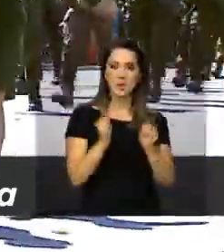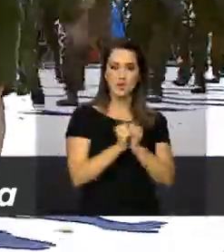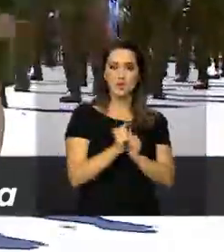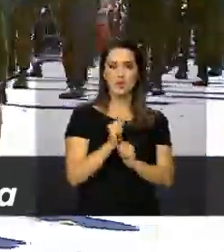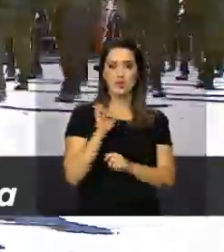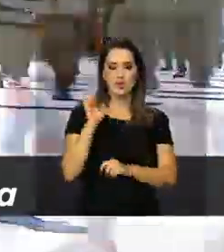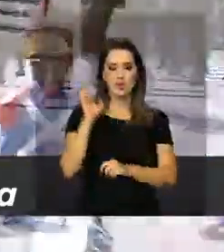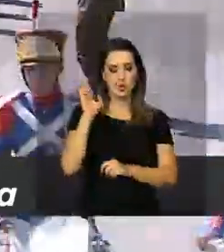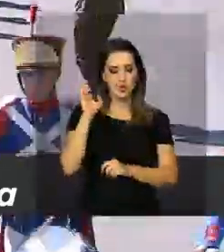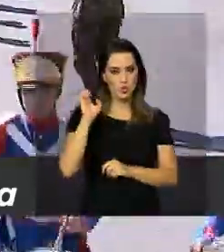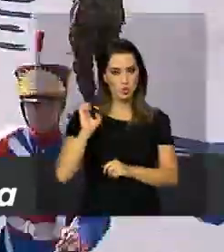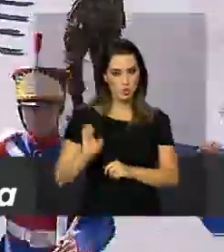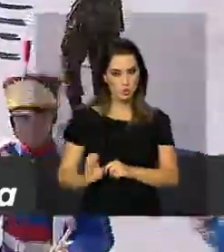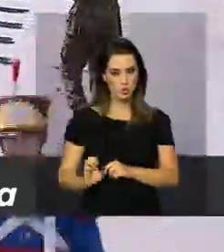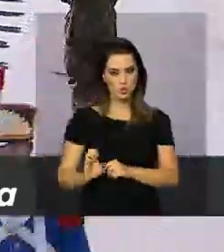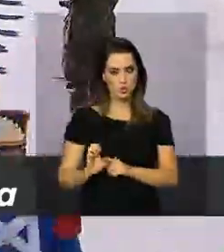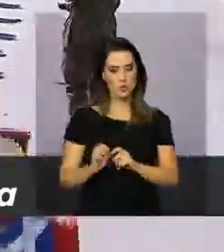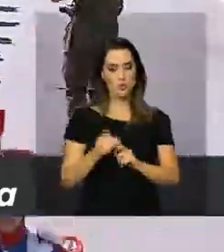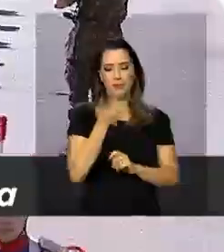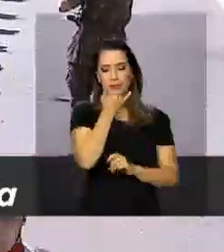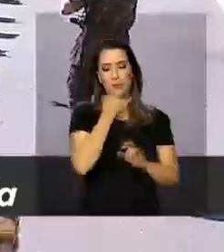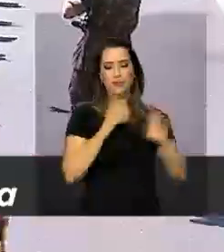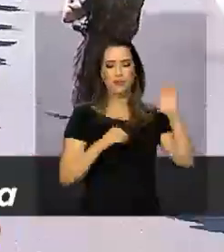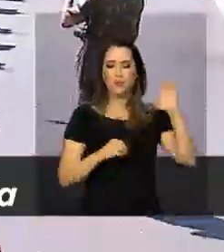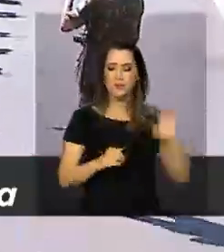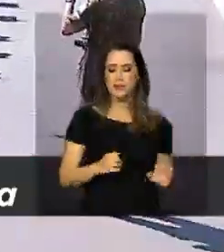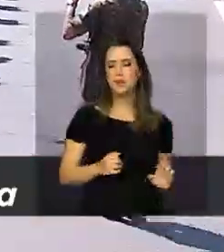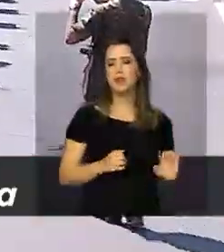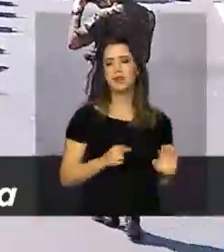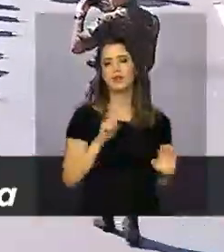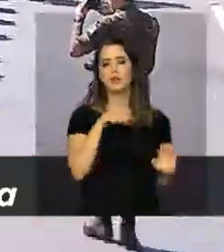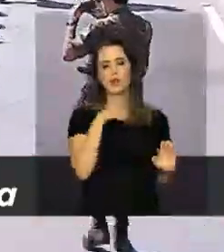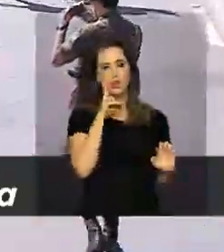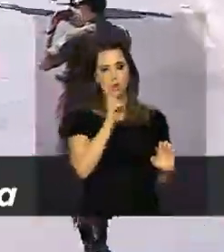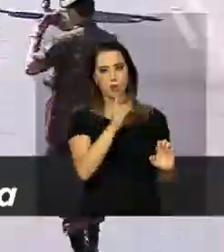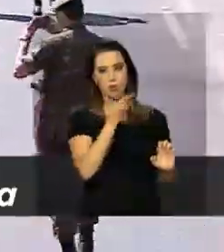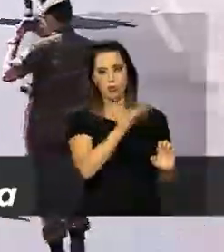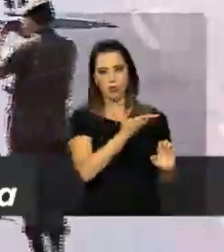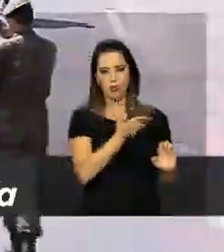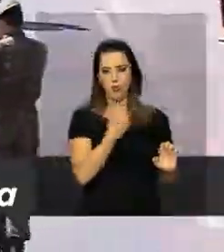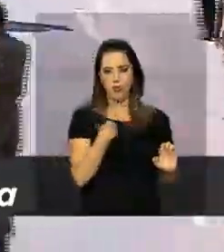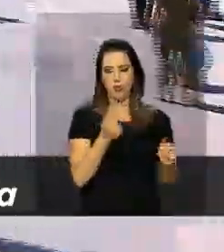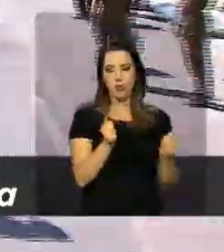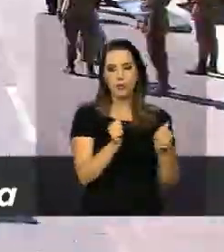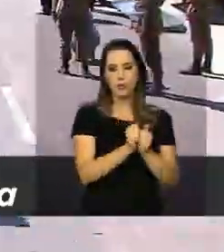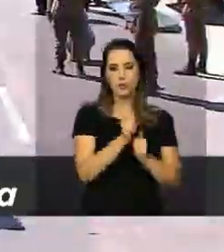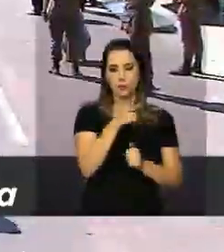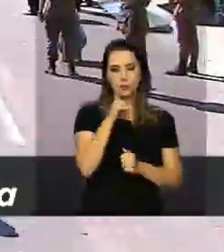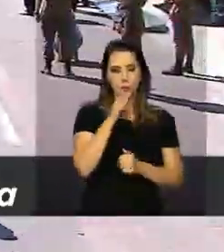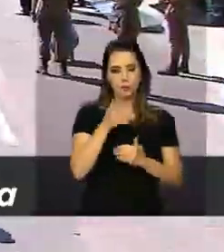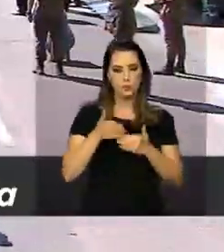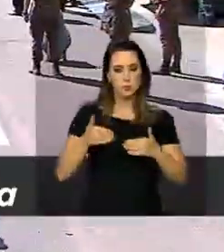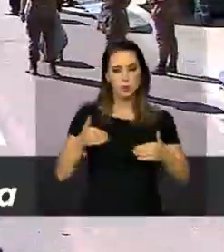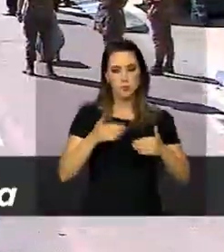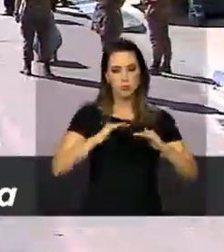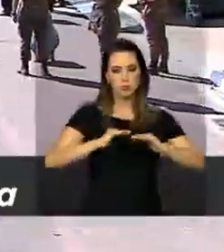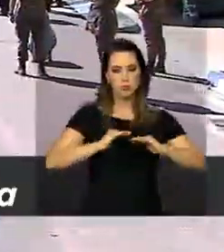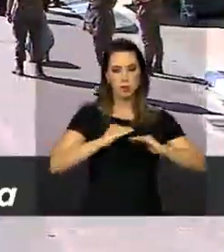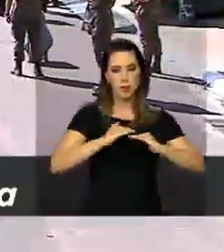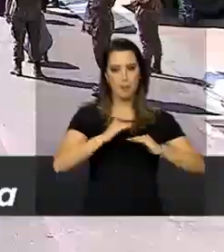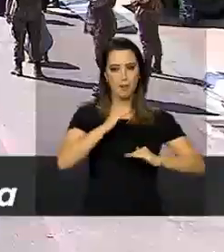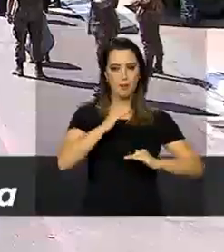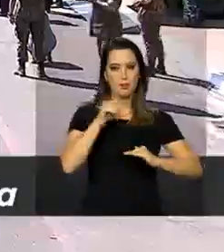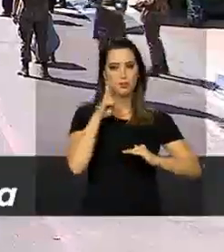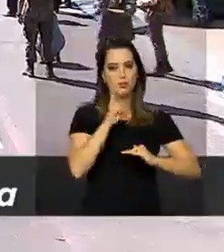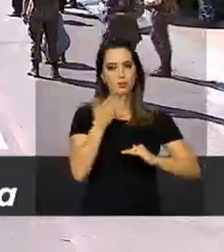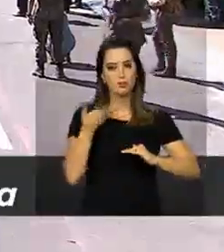vimos que passou o grupamento da Academia Militar das Agulhas Negras, esse que está abaixo do agora, nosso vídeo, né? É onde são formados os